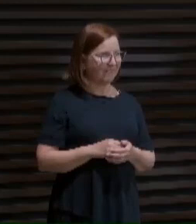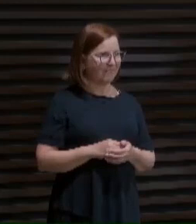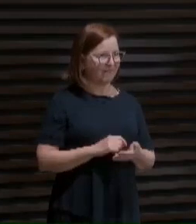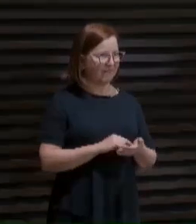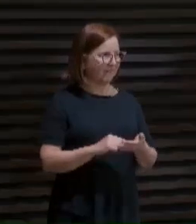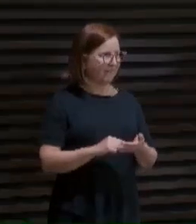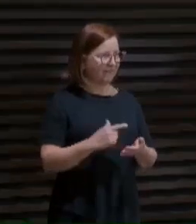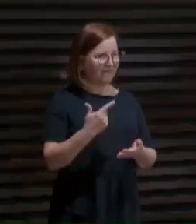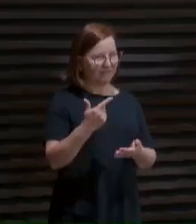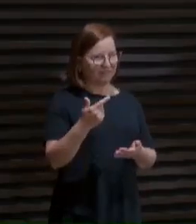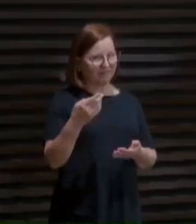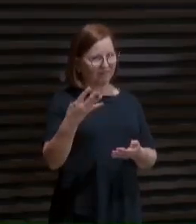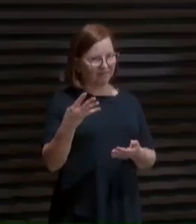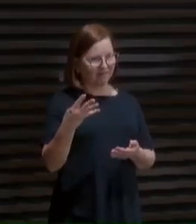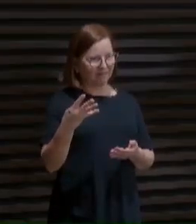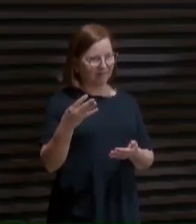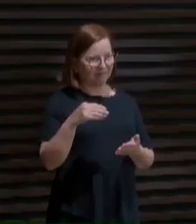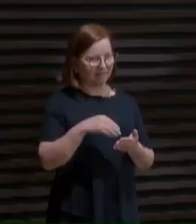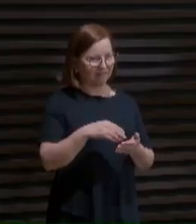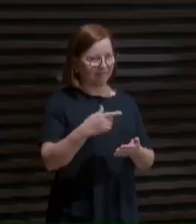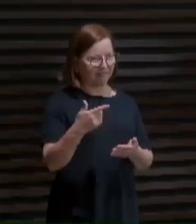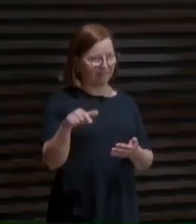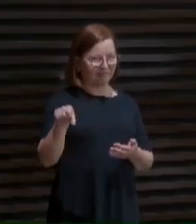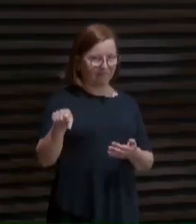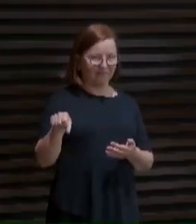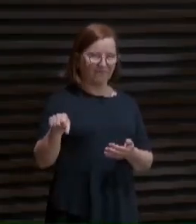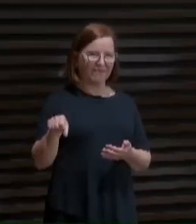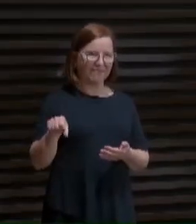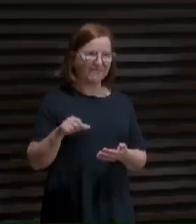versos 24 a 29.